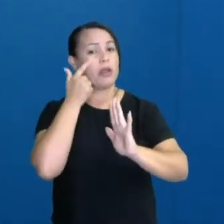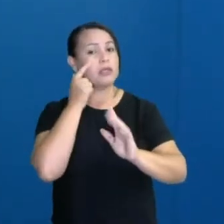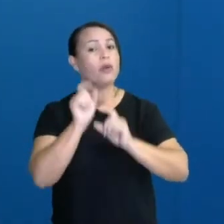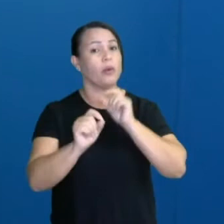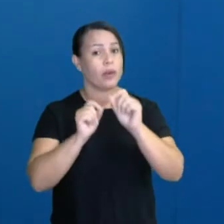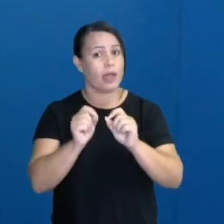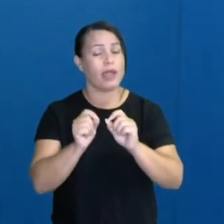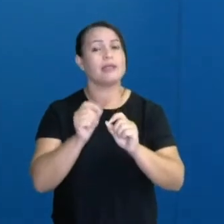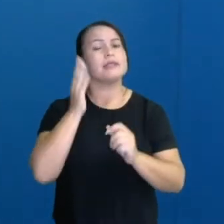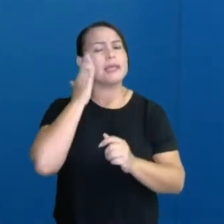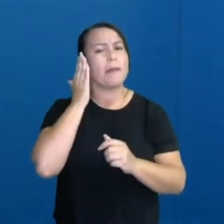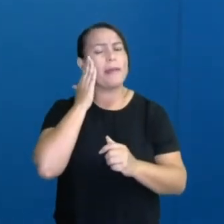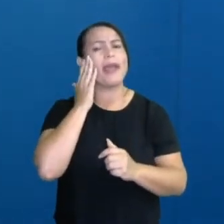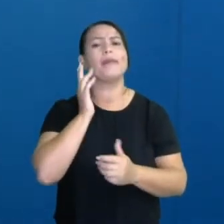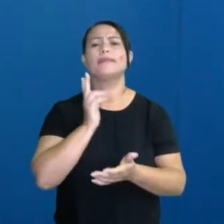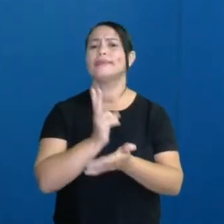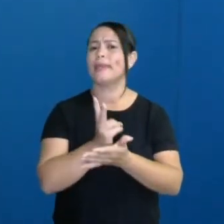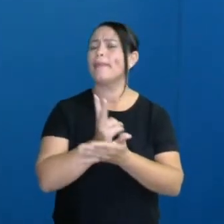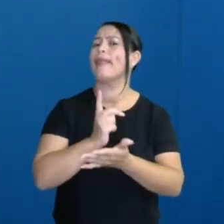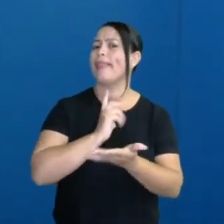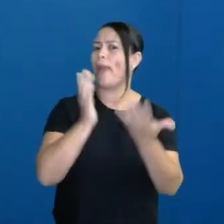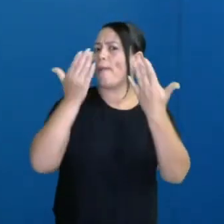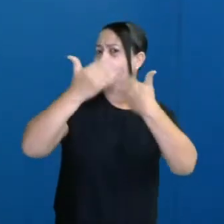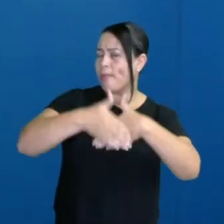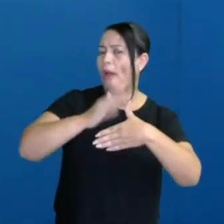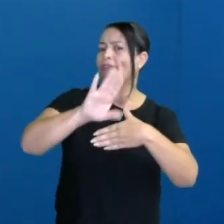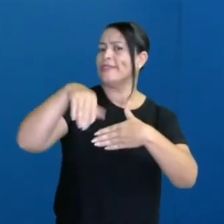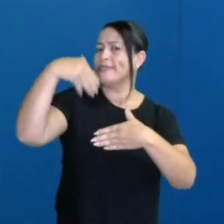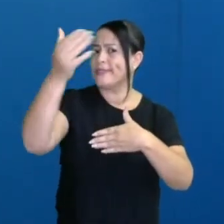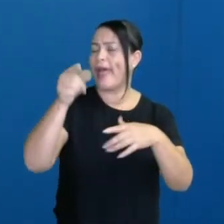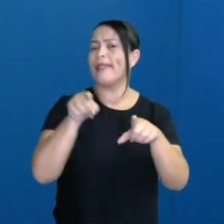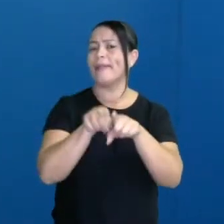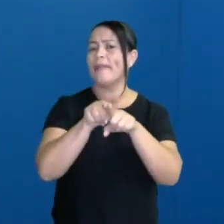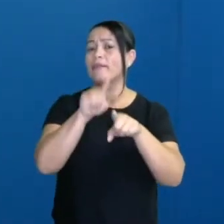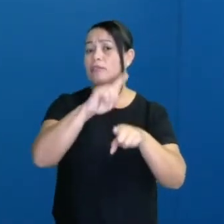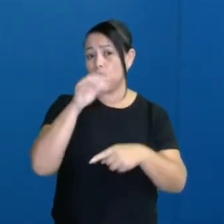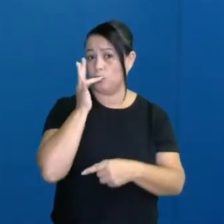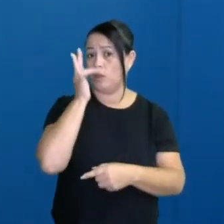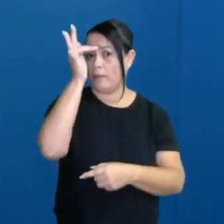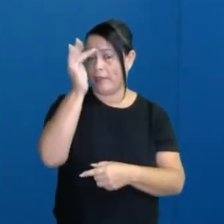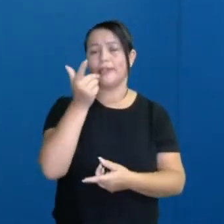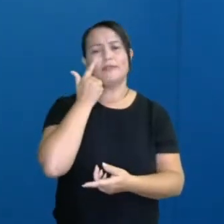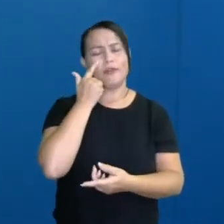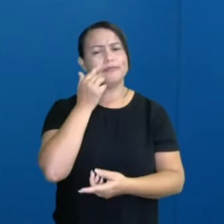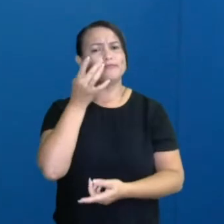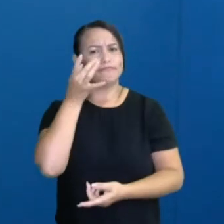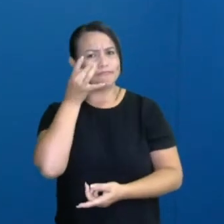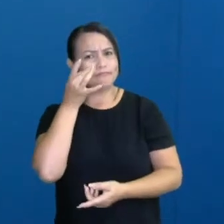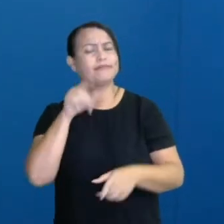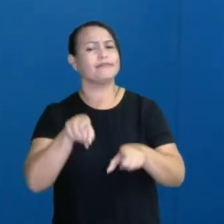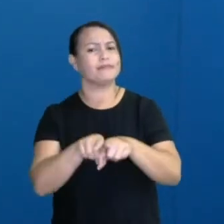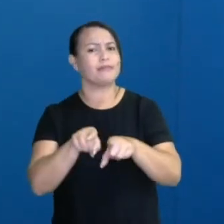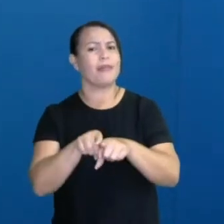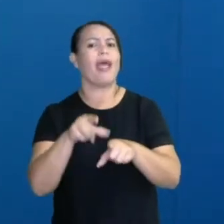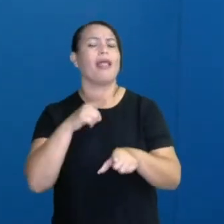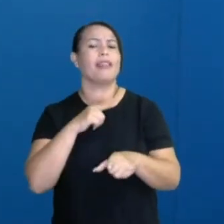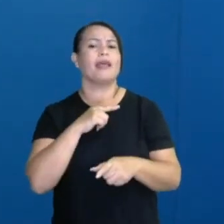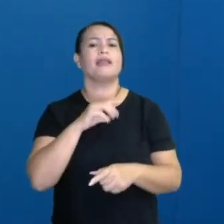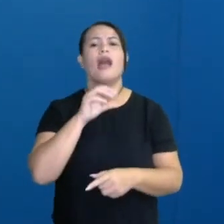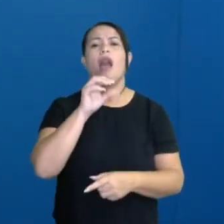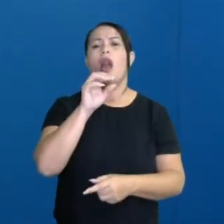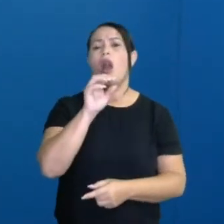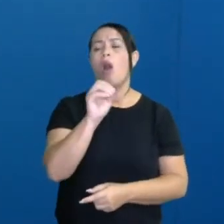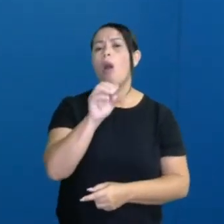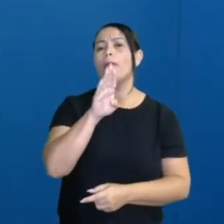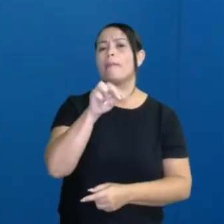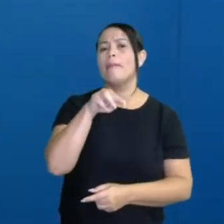isso, para a gente saber, sempre cai em provas externas que vocês vão ver futuramente. Essas provas que tem da OBMEP, que é as